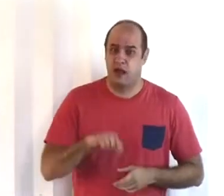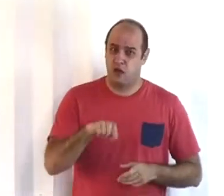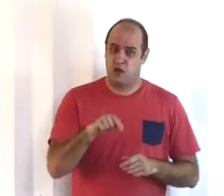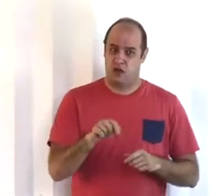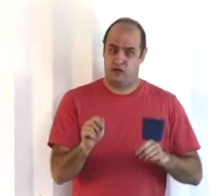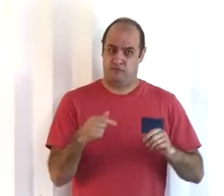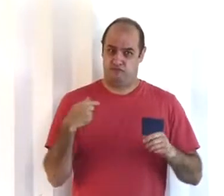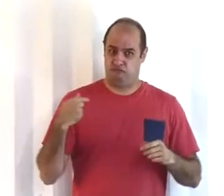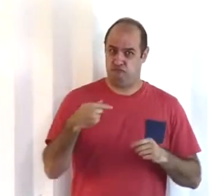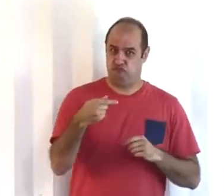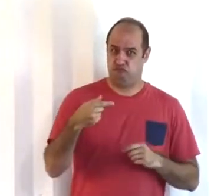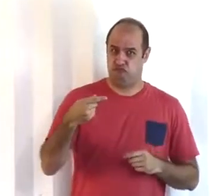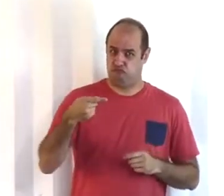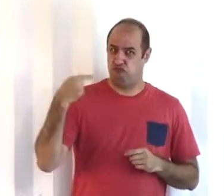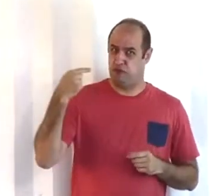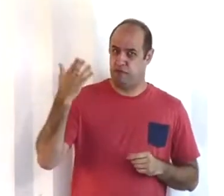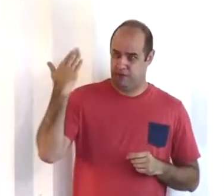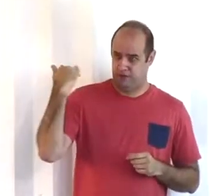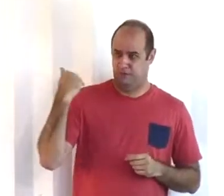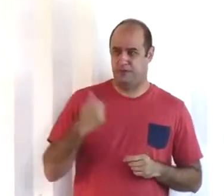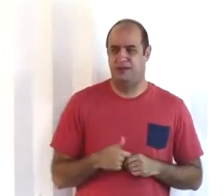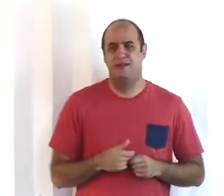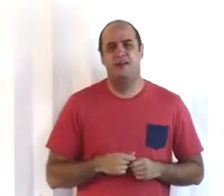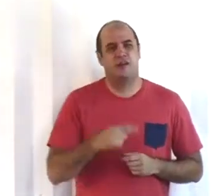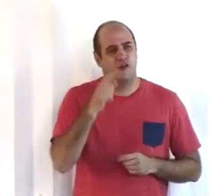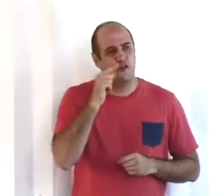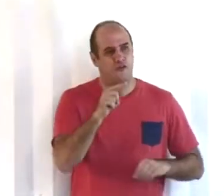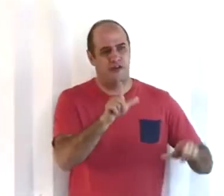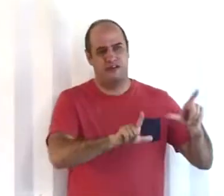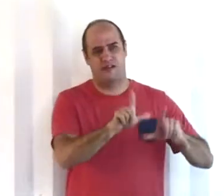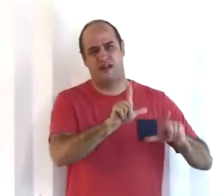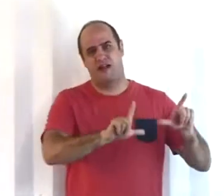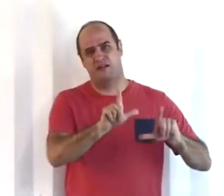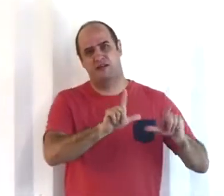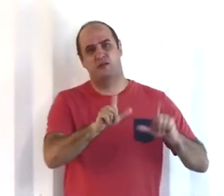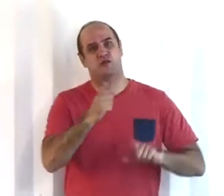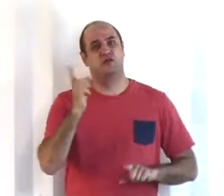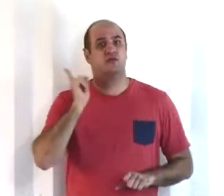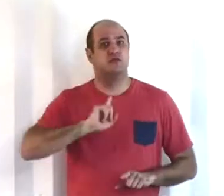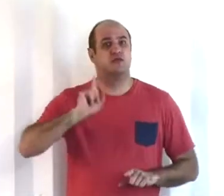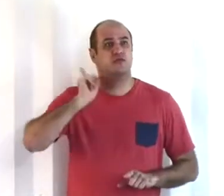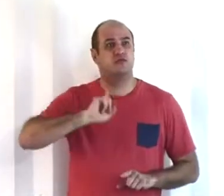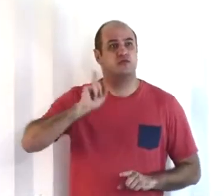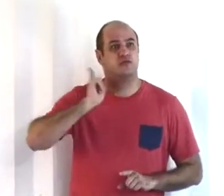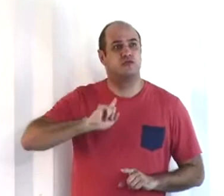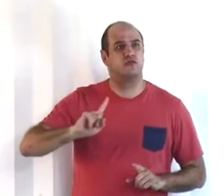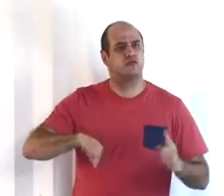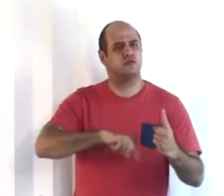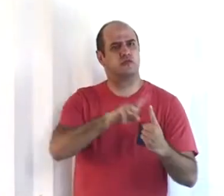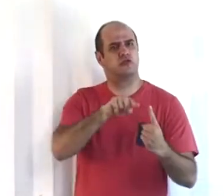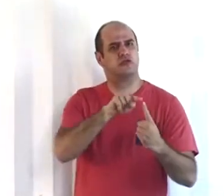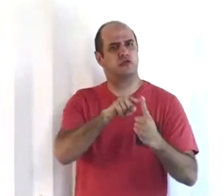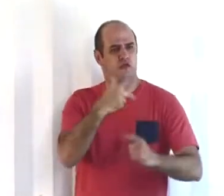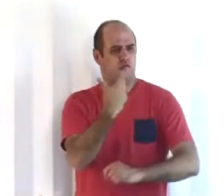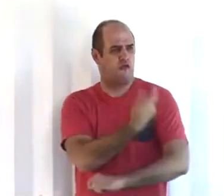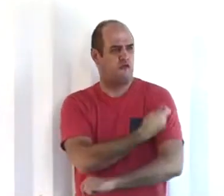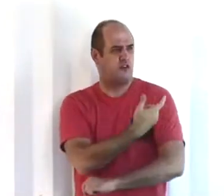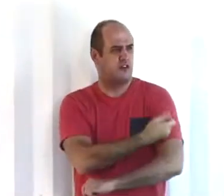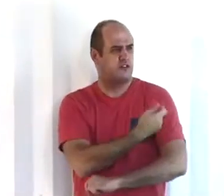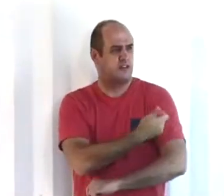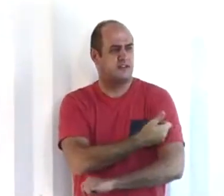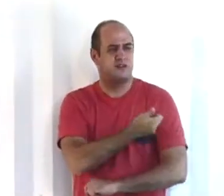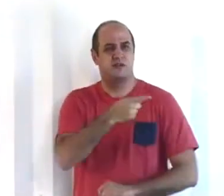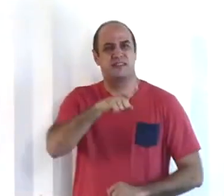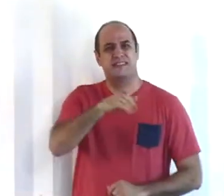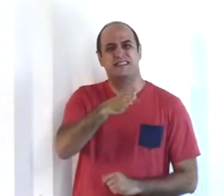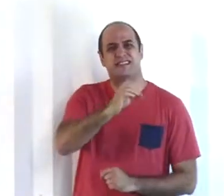ouvimos pelos meios de comunicação, que os Estados Unidos tinham um ideal de vacinar 100 milhões